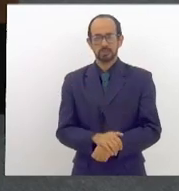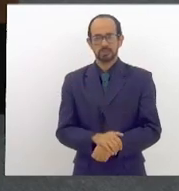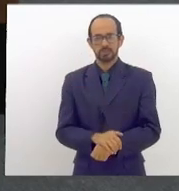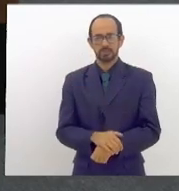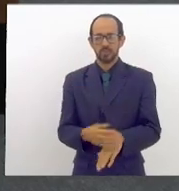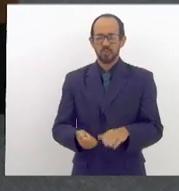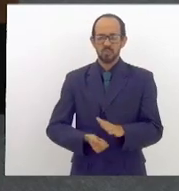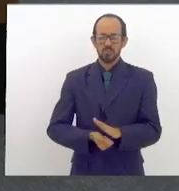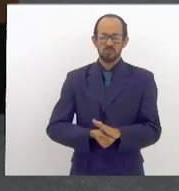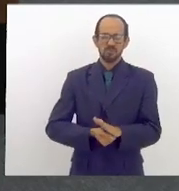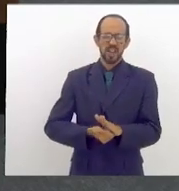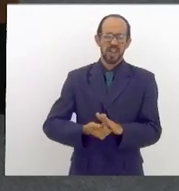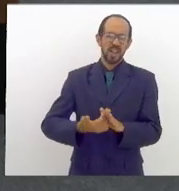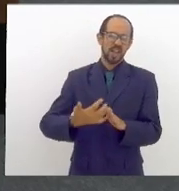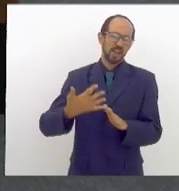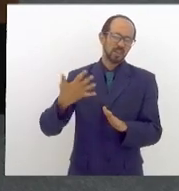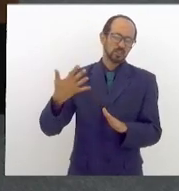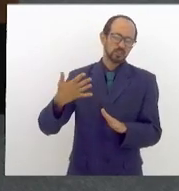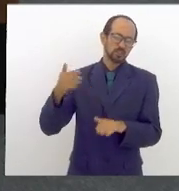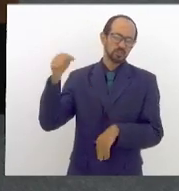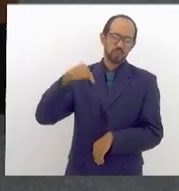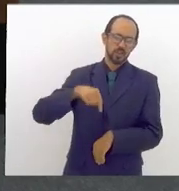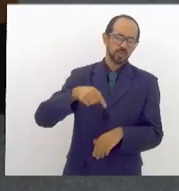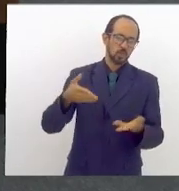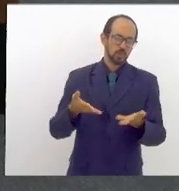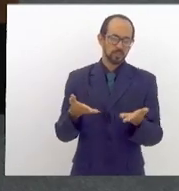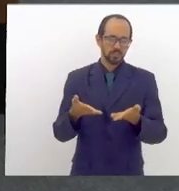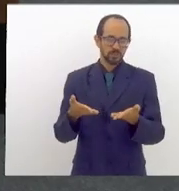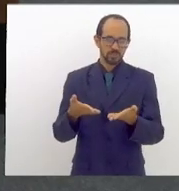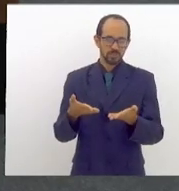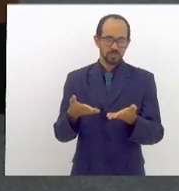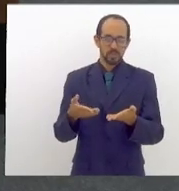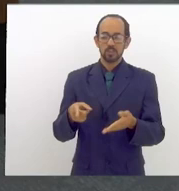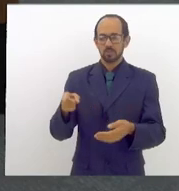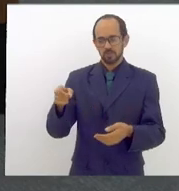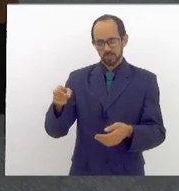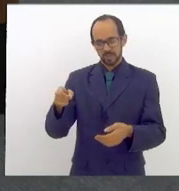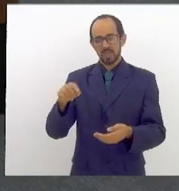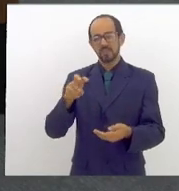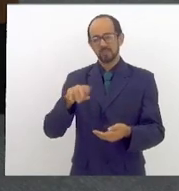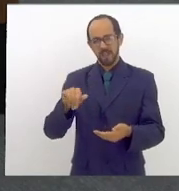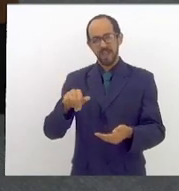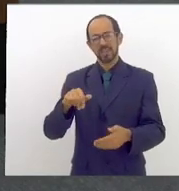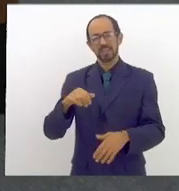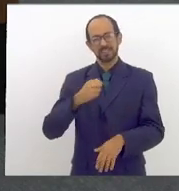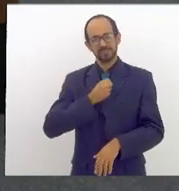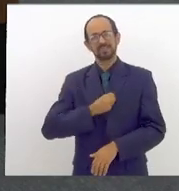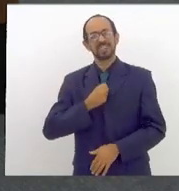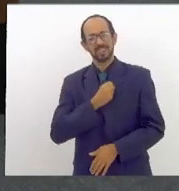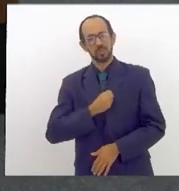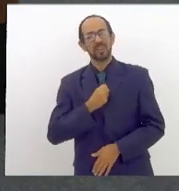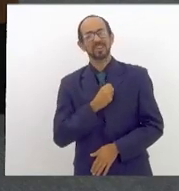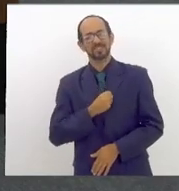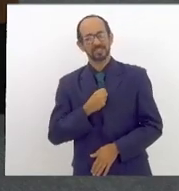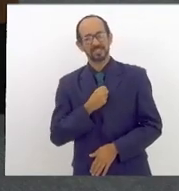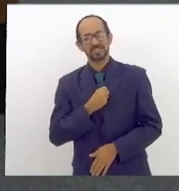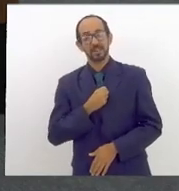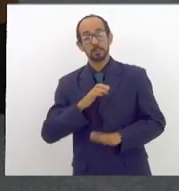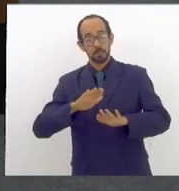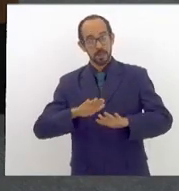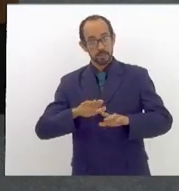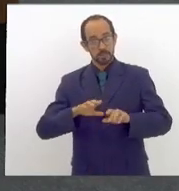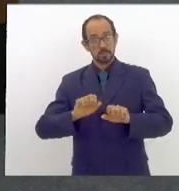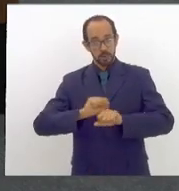muitos que passaram por aqui hoje puderam dizer você vai fazer muita falta mas também fica claro que você deixou